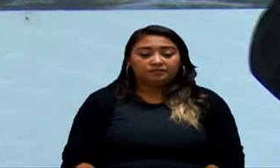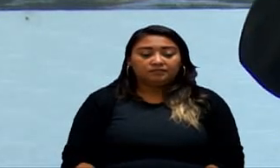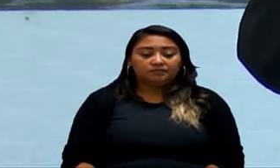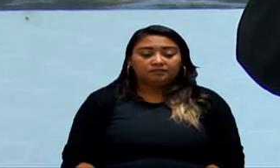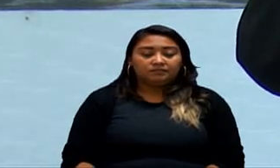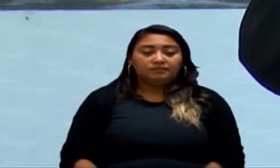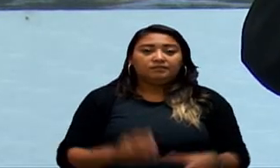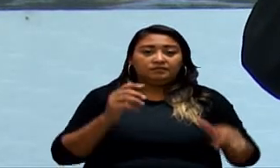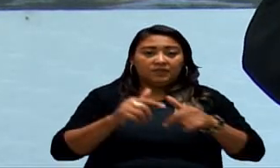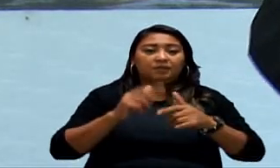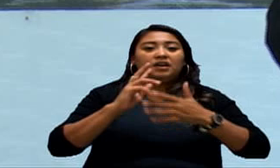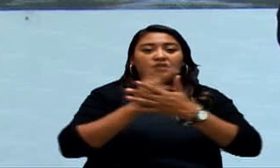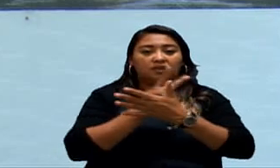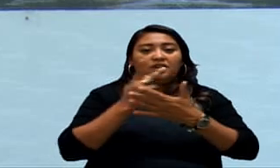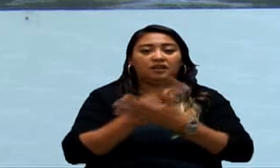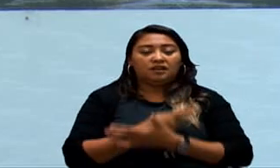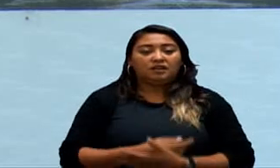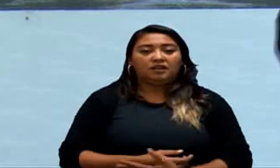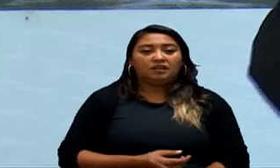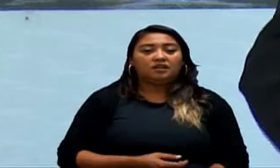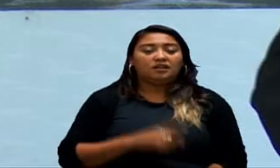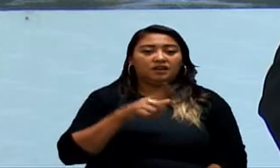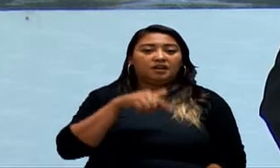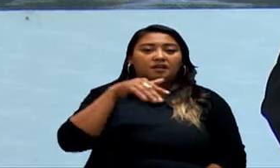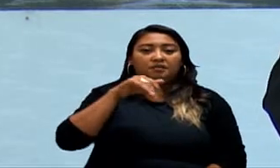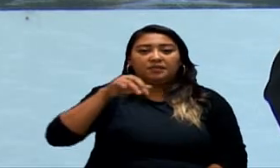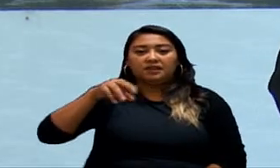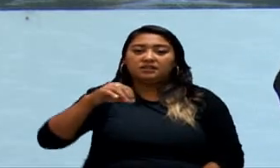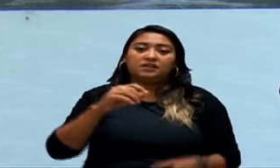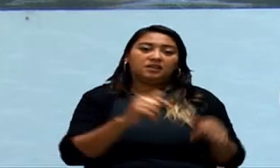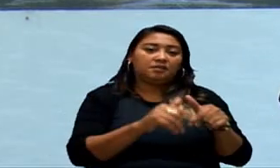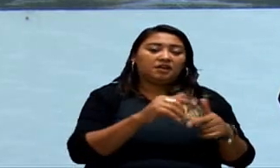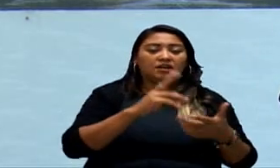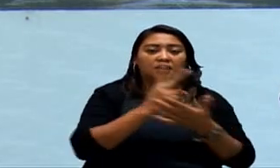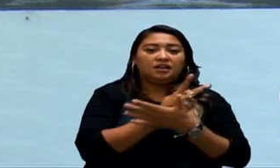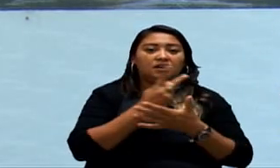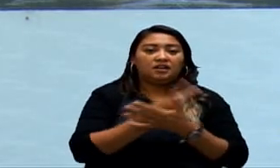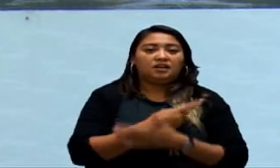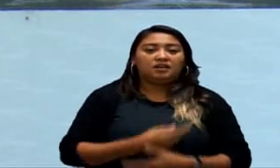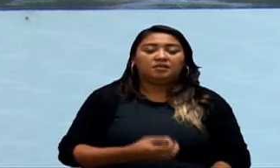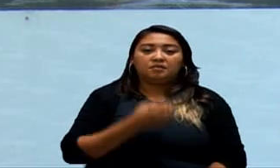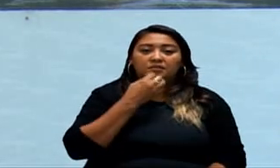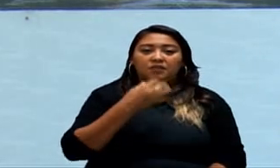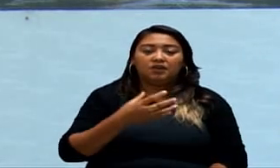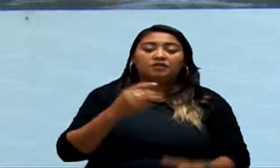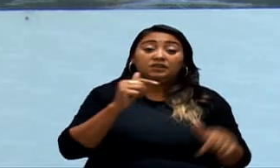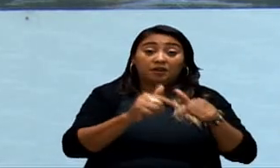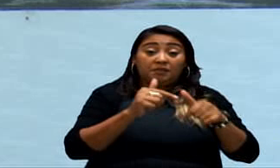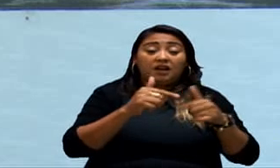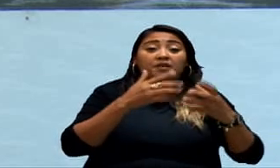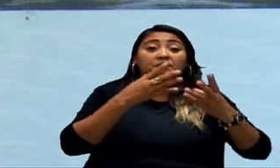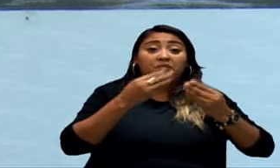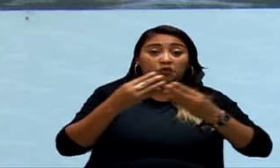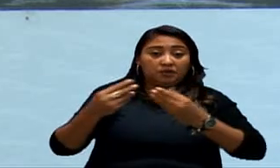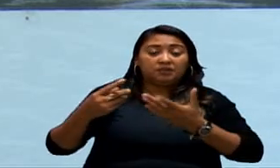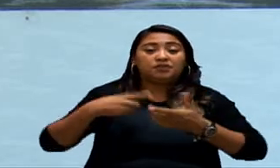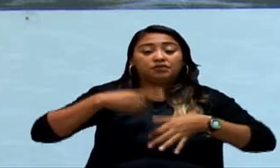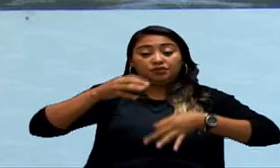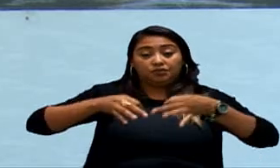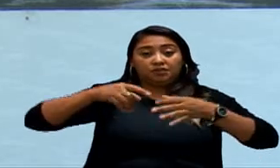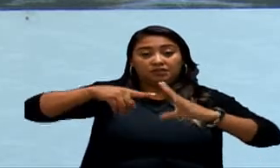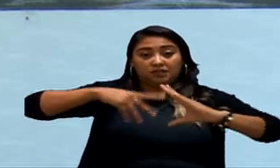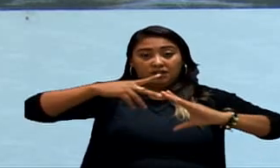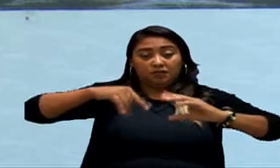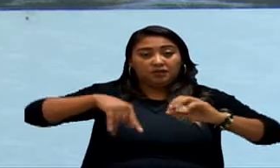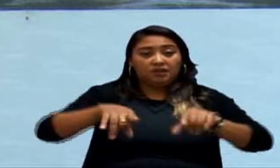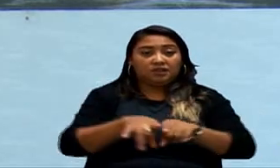Quem trabalha erra, mas está falando uma coisa que é verdade, quem trabalha erra. Graças a Deus nós trabalhamos bastante, o jurídico da nossa